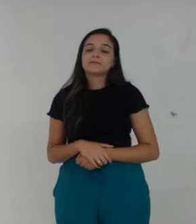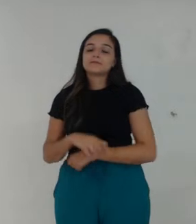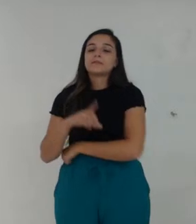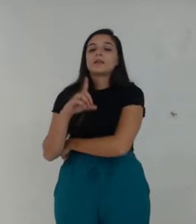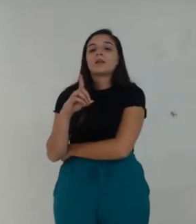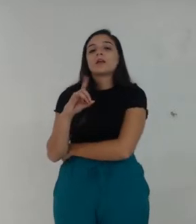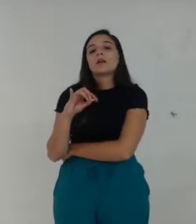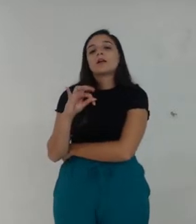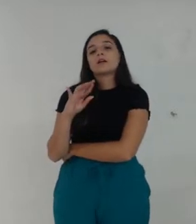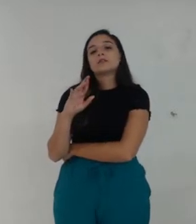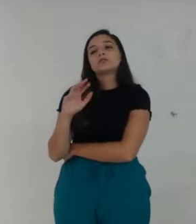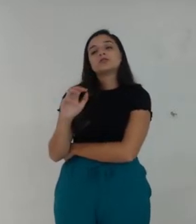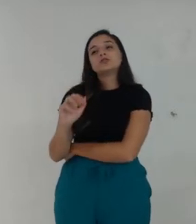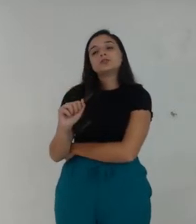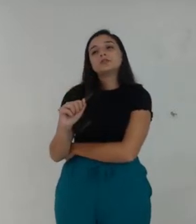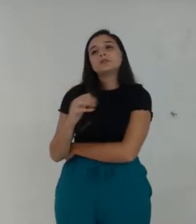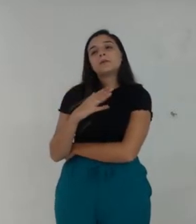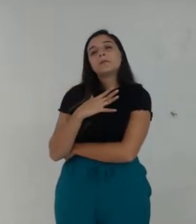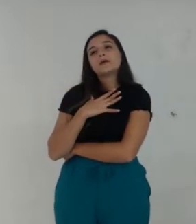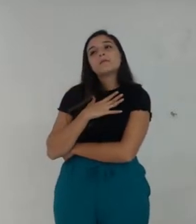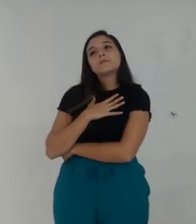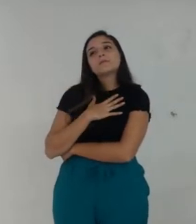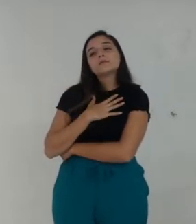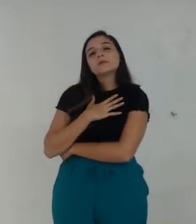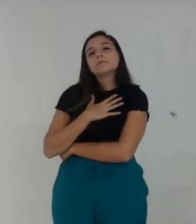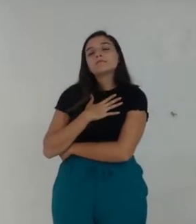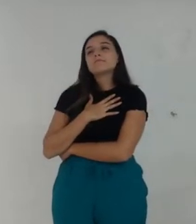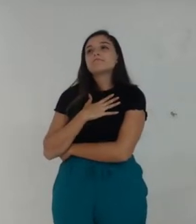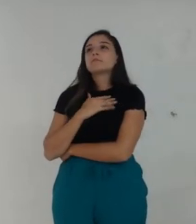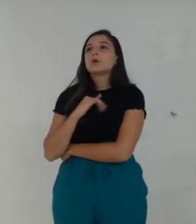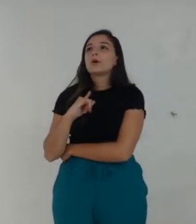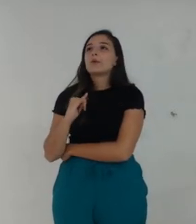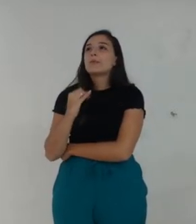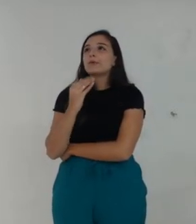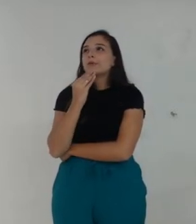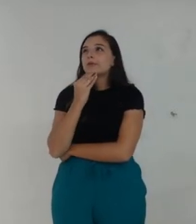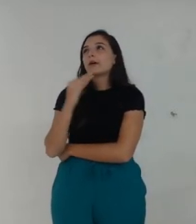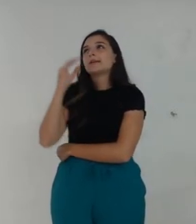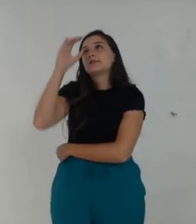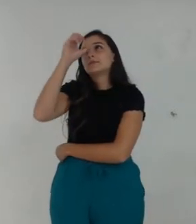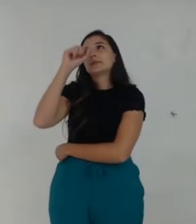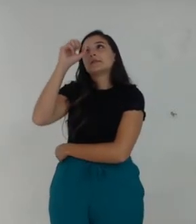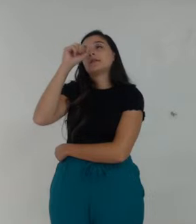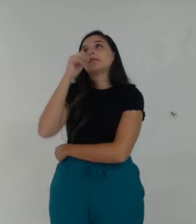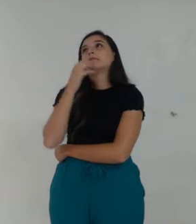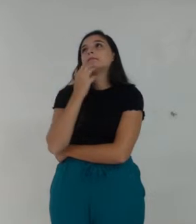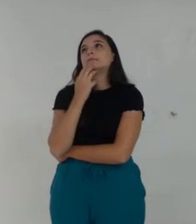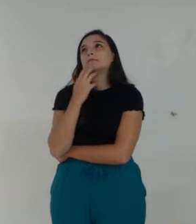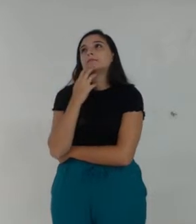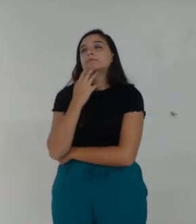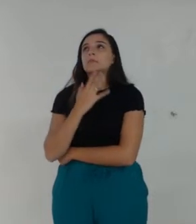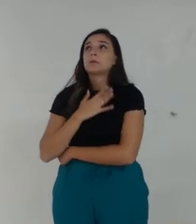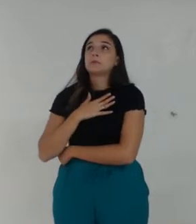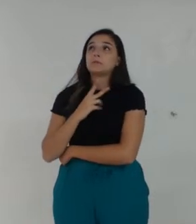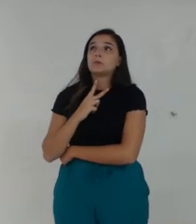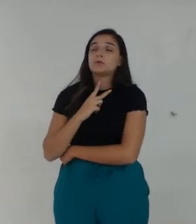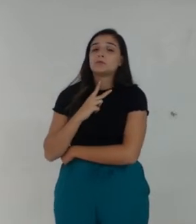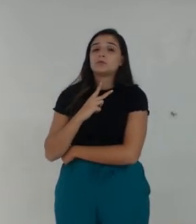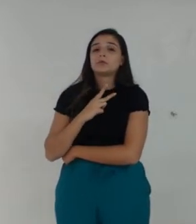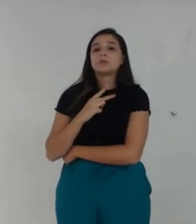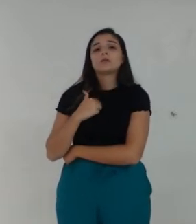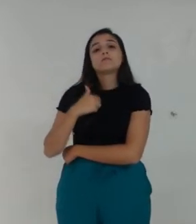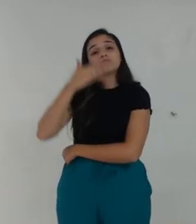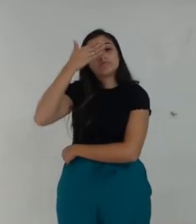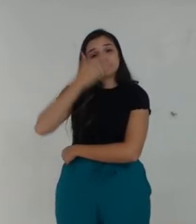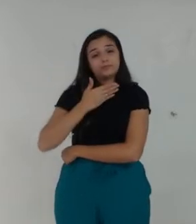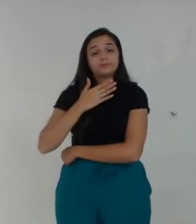mim uma grande oportunidade de aprendizado, né? Para mim, pessoalmente, eu dou o meu testemunho, mas